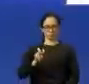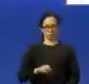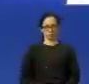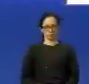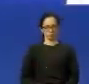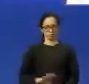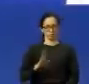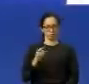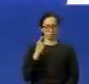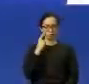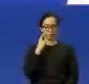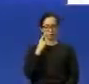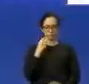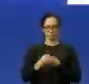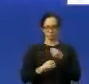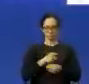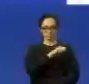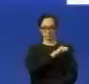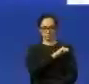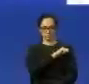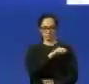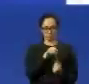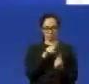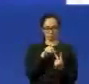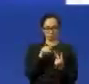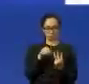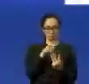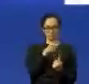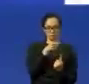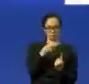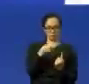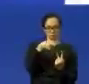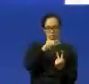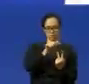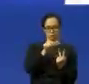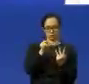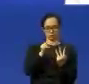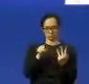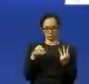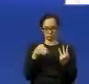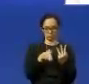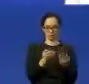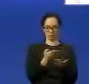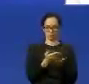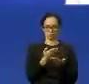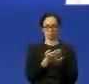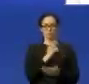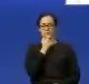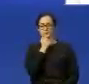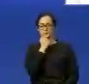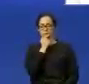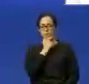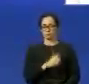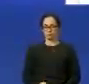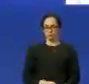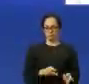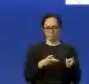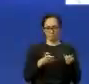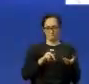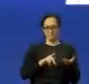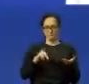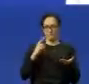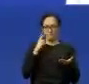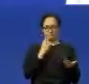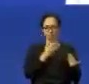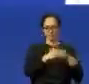aquela que fala a respeito de 3 alunos XYZ, que estão matriculados em curso de inglês, né? E para avaliar esses alunos, o professor optou por fazer por